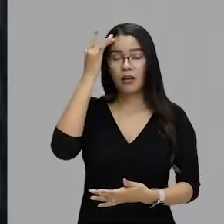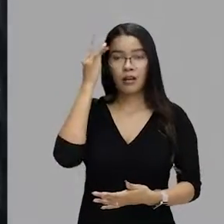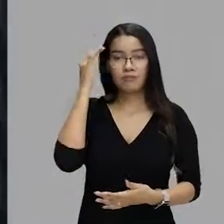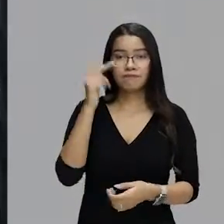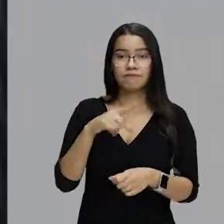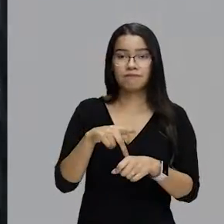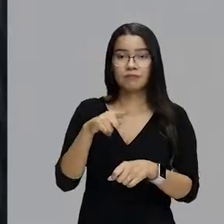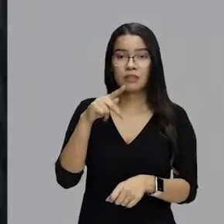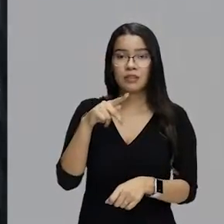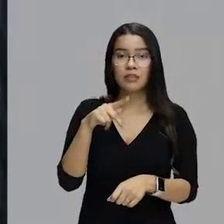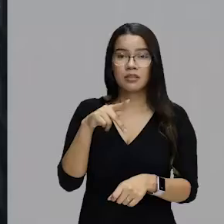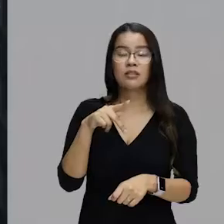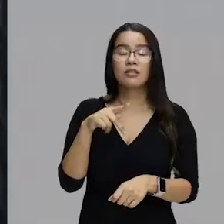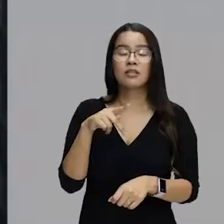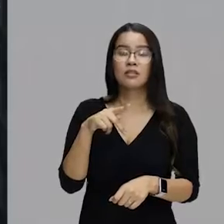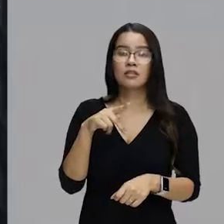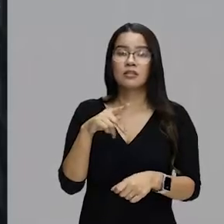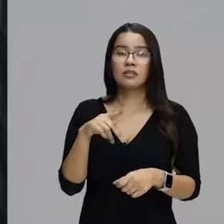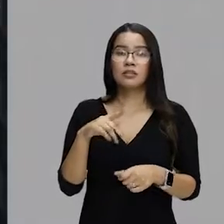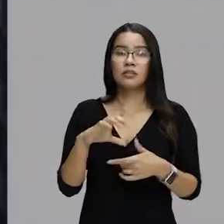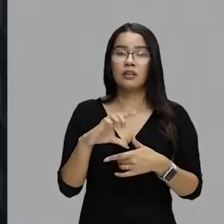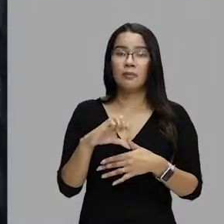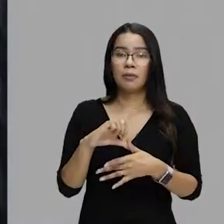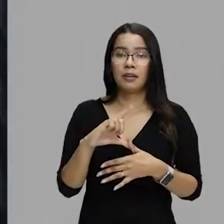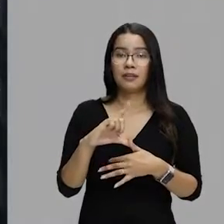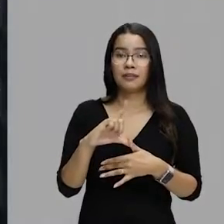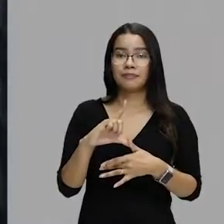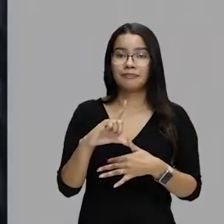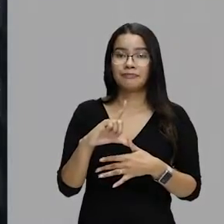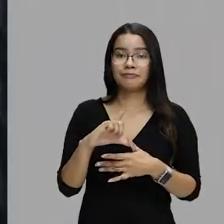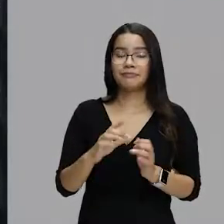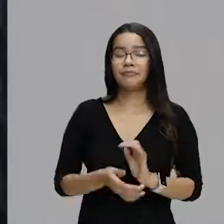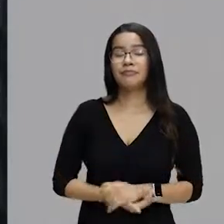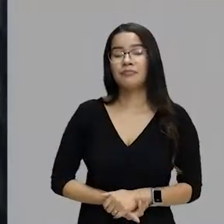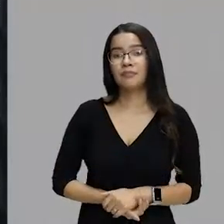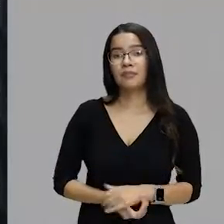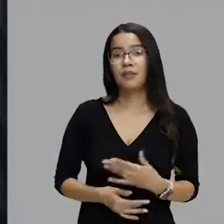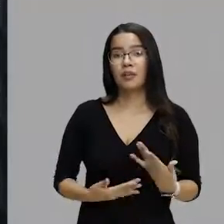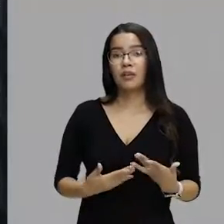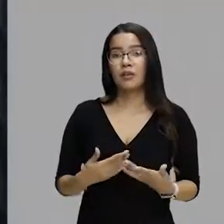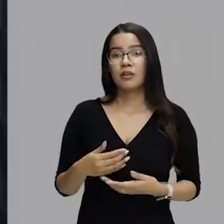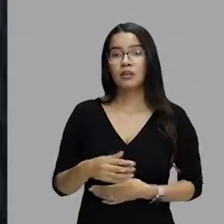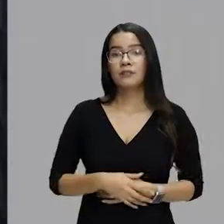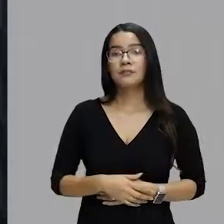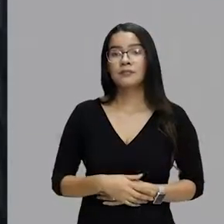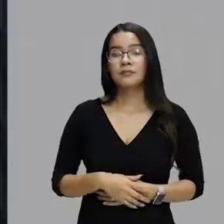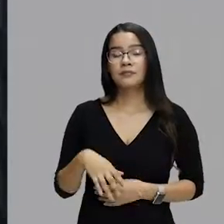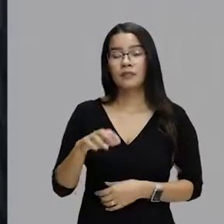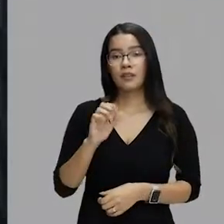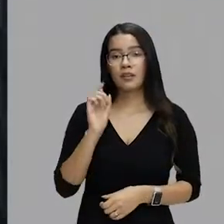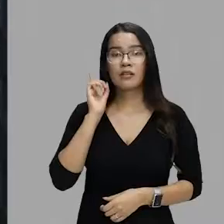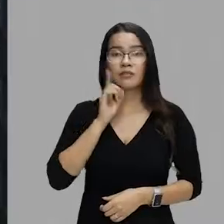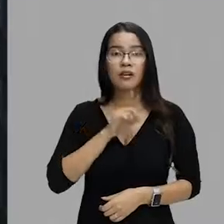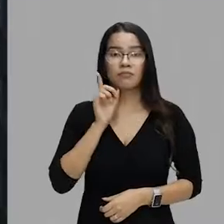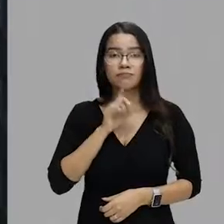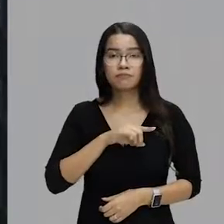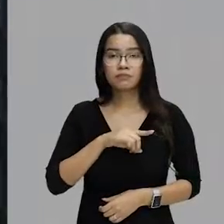a miséria. Como uma forma de combater a miséria latino-americana, os Estados Unidos propuseram